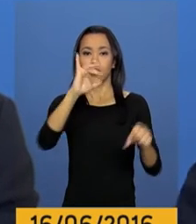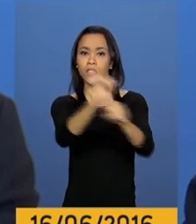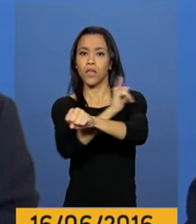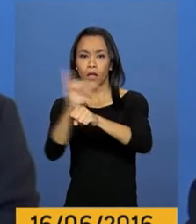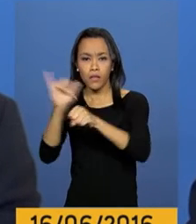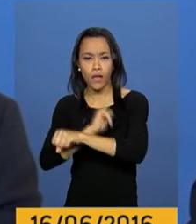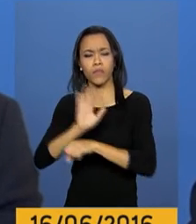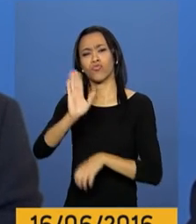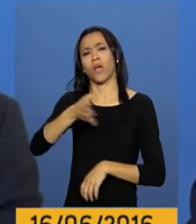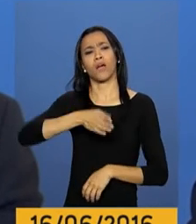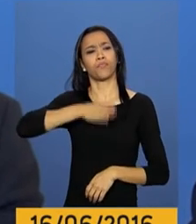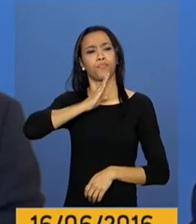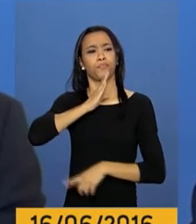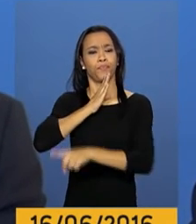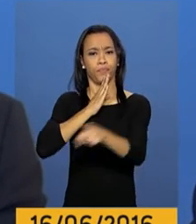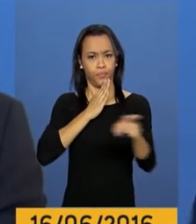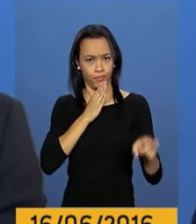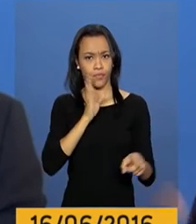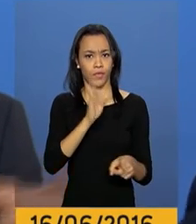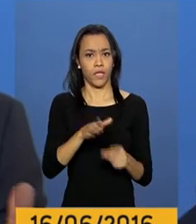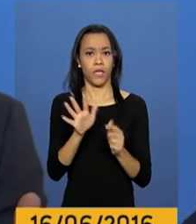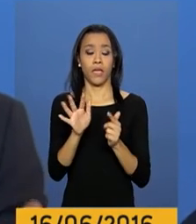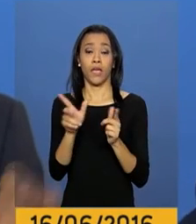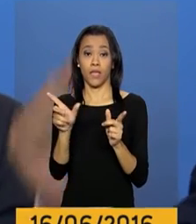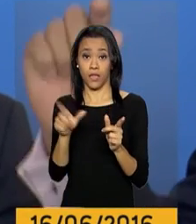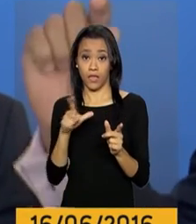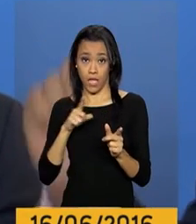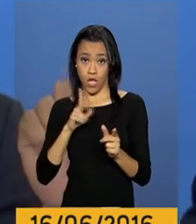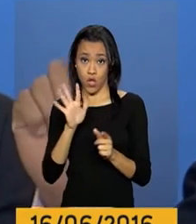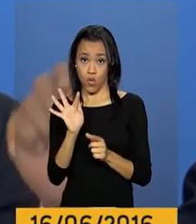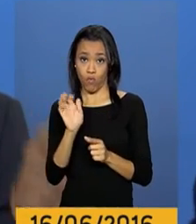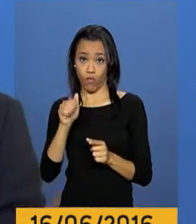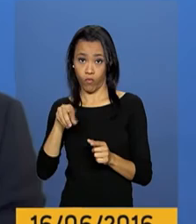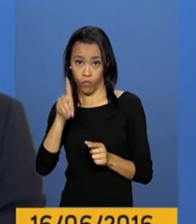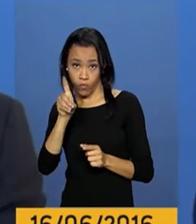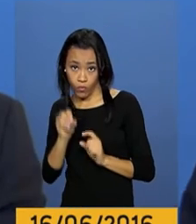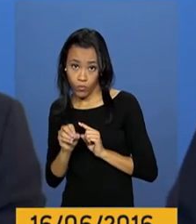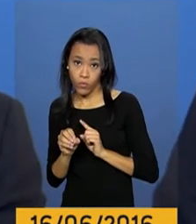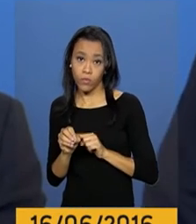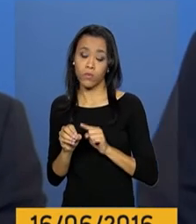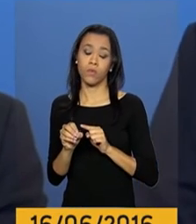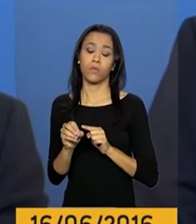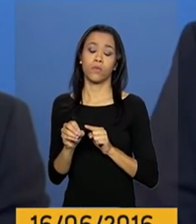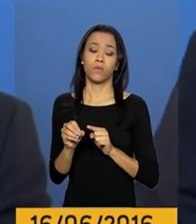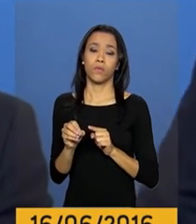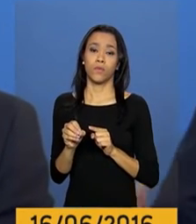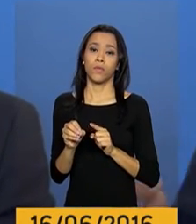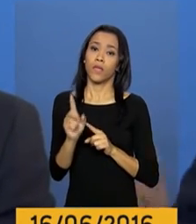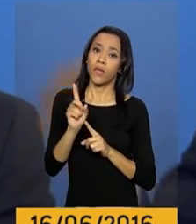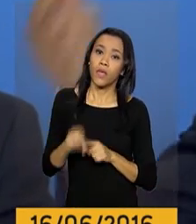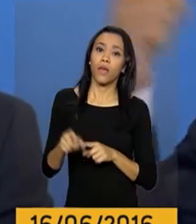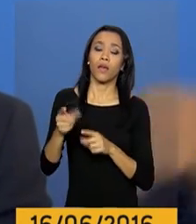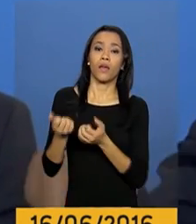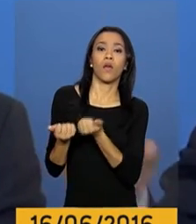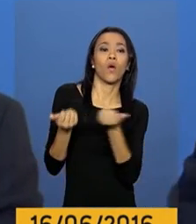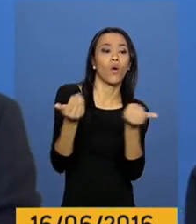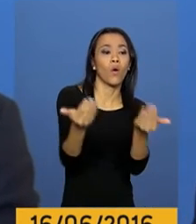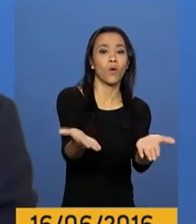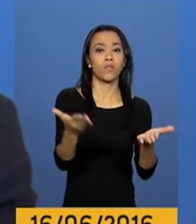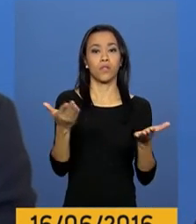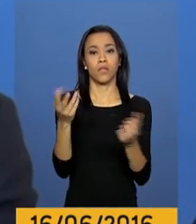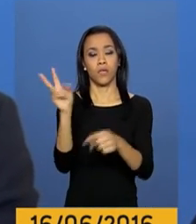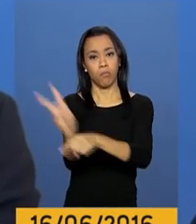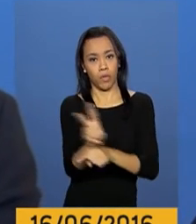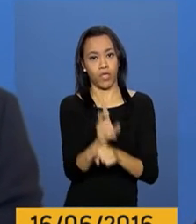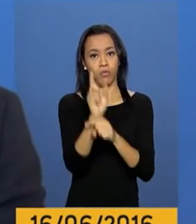os mecanismos já conhecidos do Fundo Garantidor, que é formado por uma dedução da concessão de crédito a partir